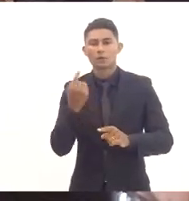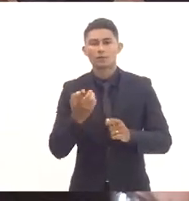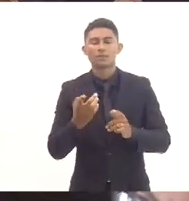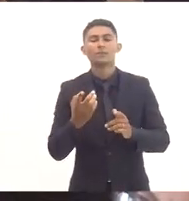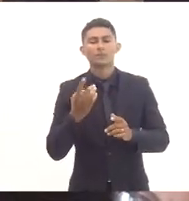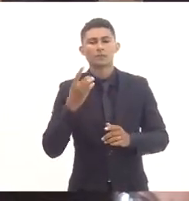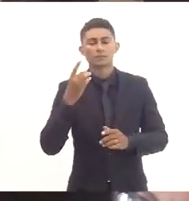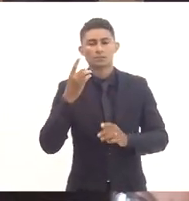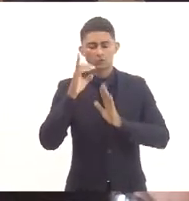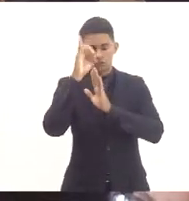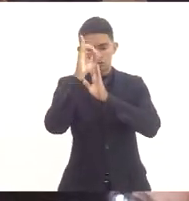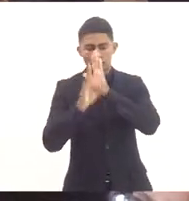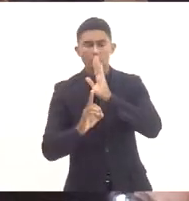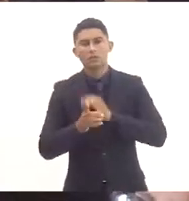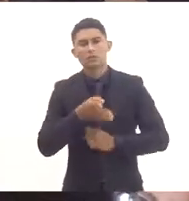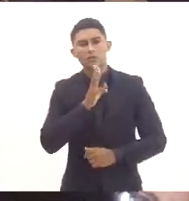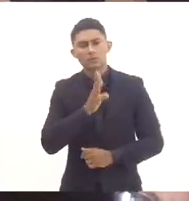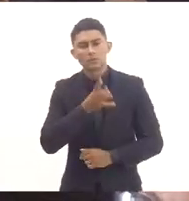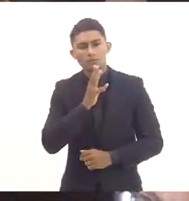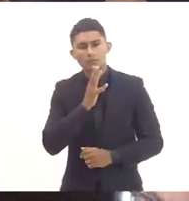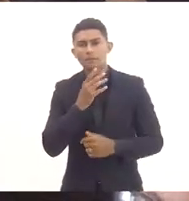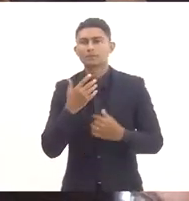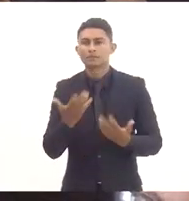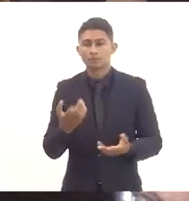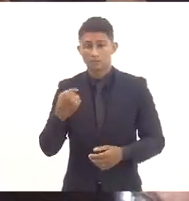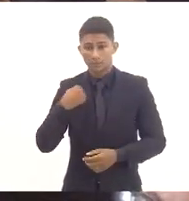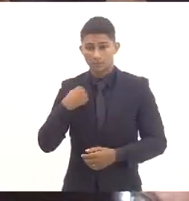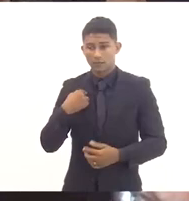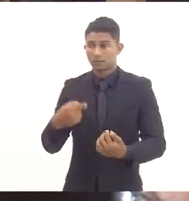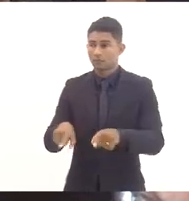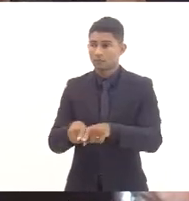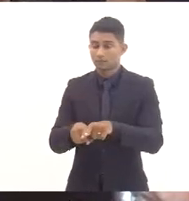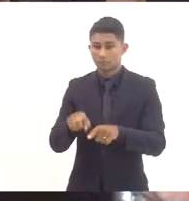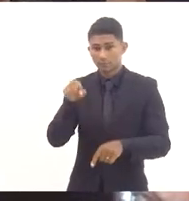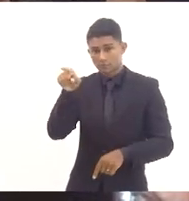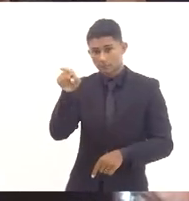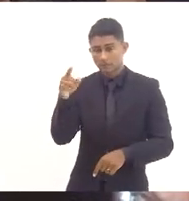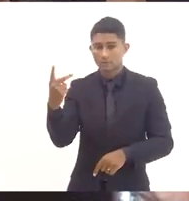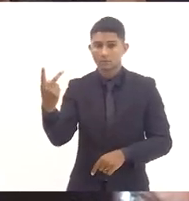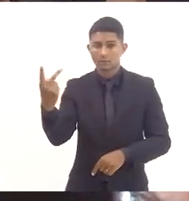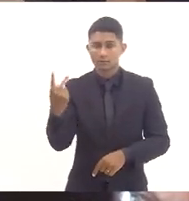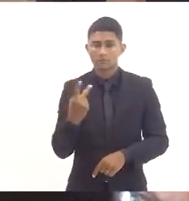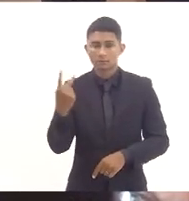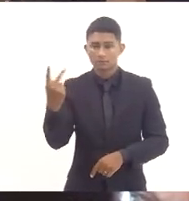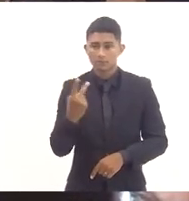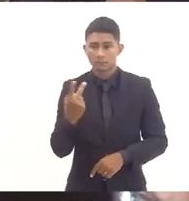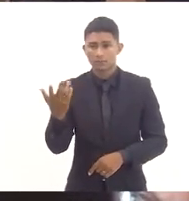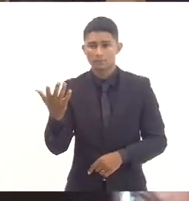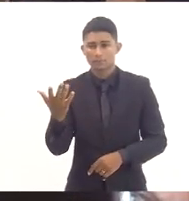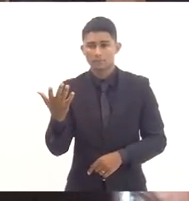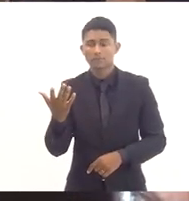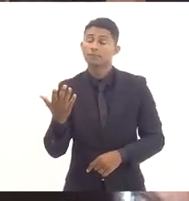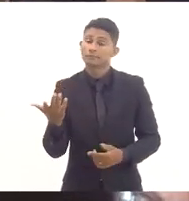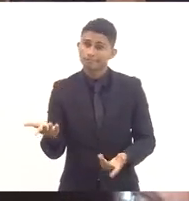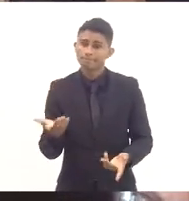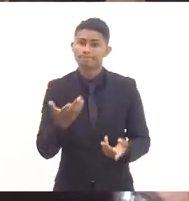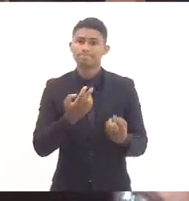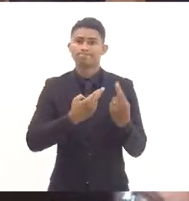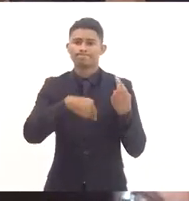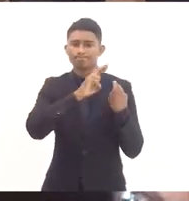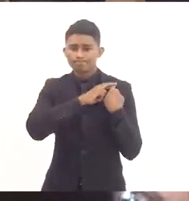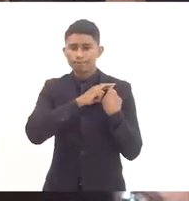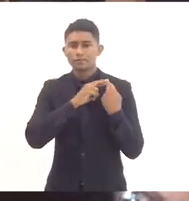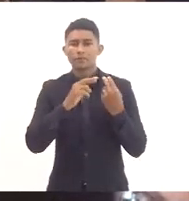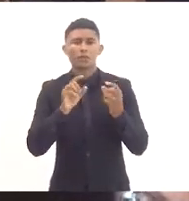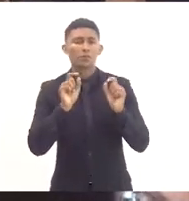nossos direitos então assim como eu e acredito assim como a senhora nós somos responsáveis para